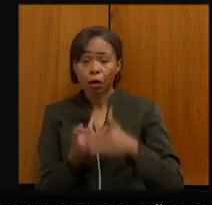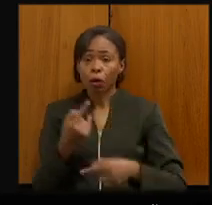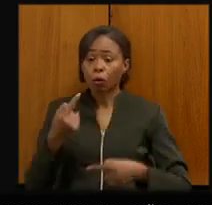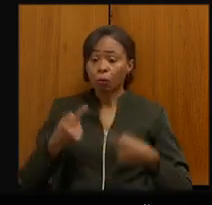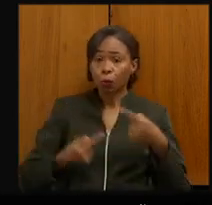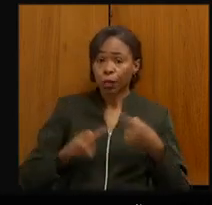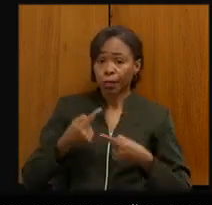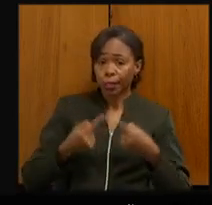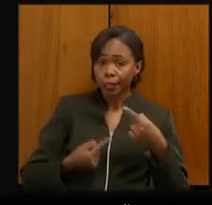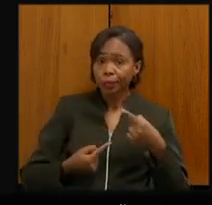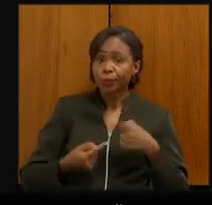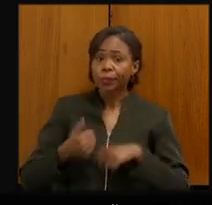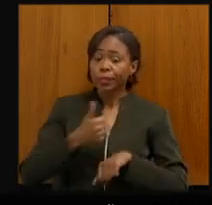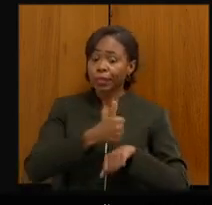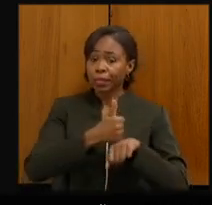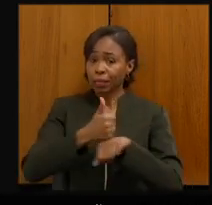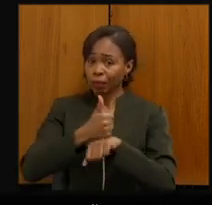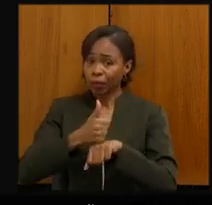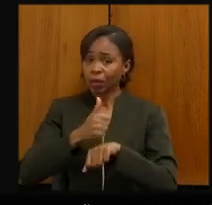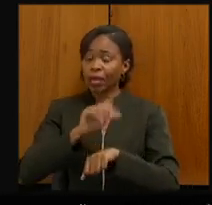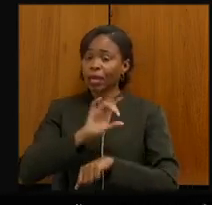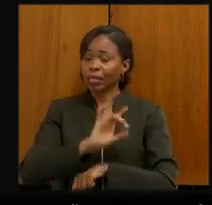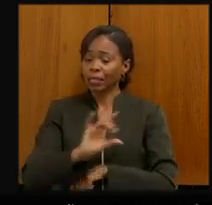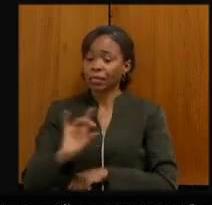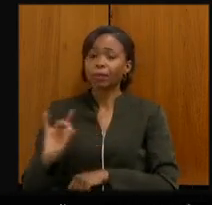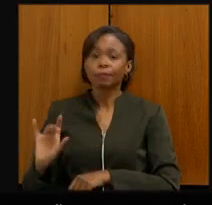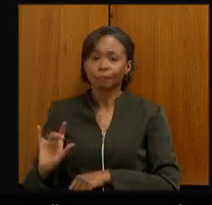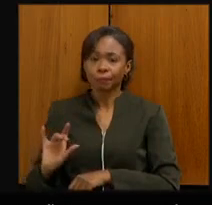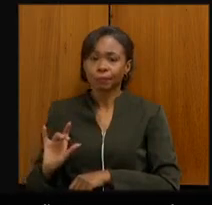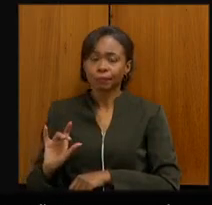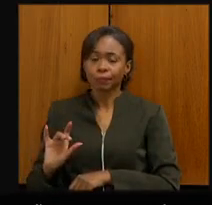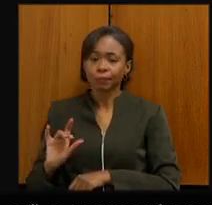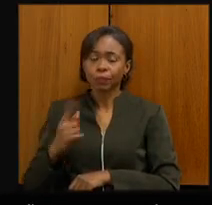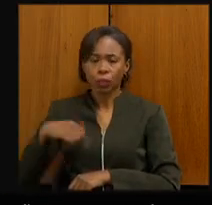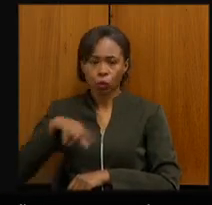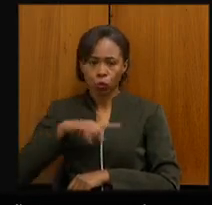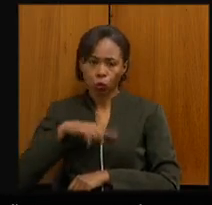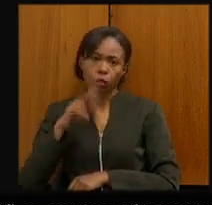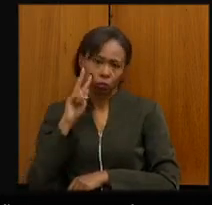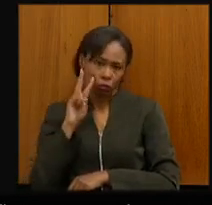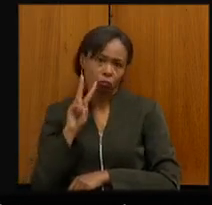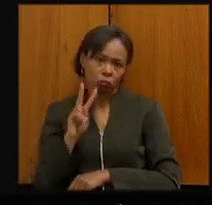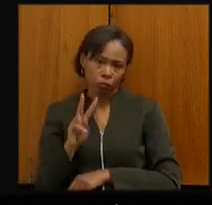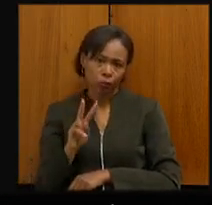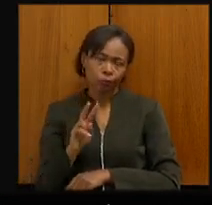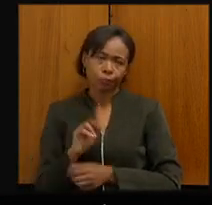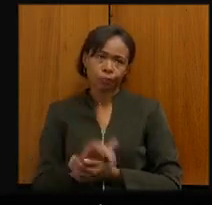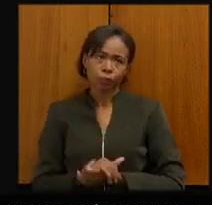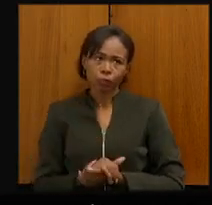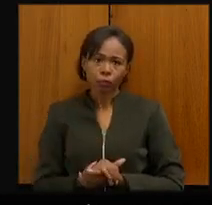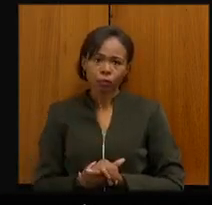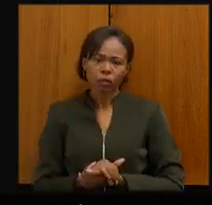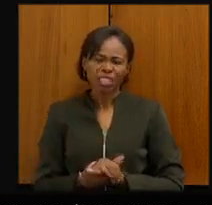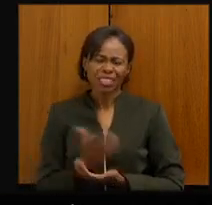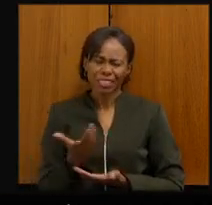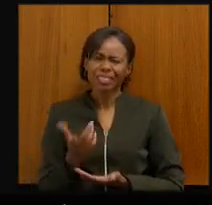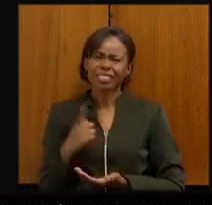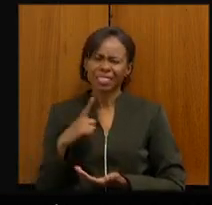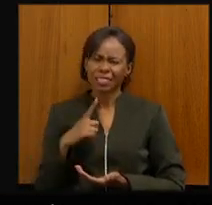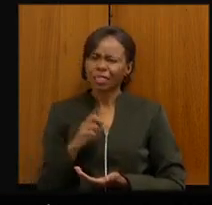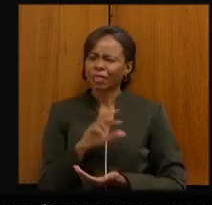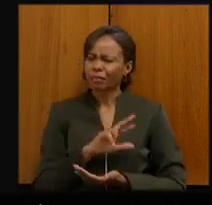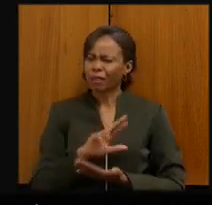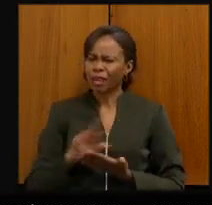cargo demanda e que muitas vezes a gente tem visto né embora muitos esforços